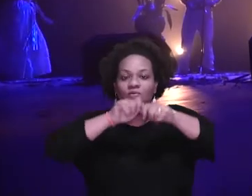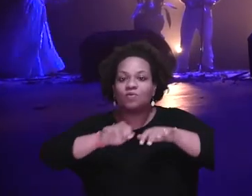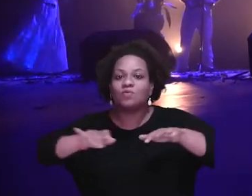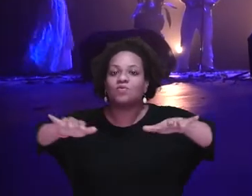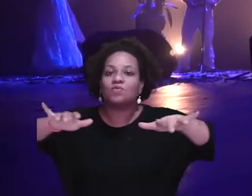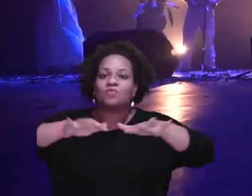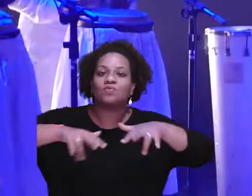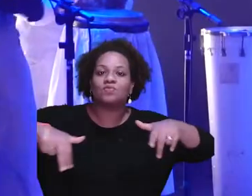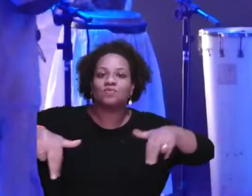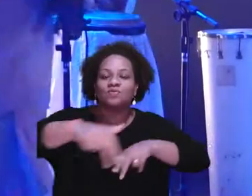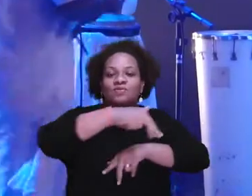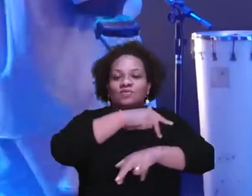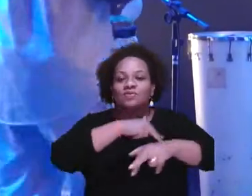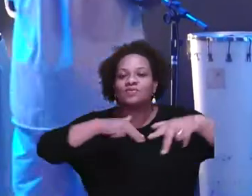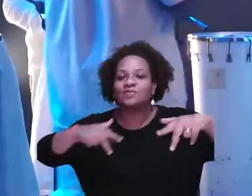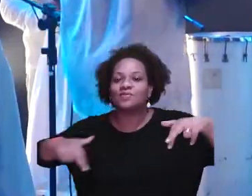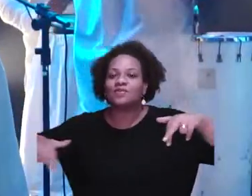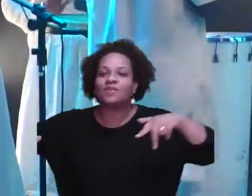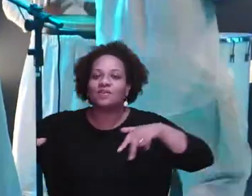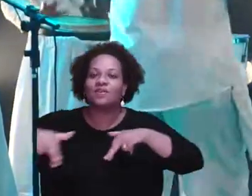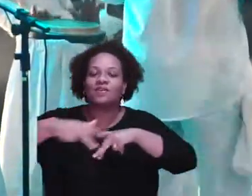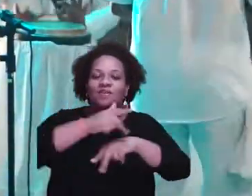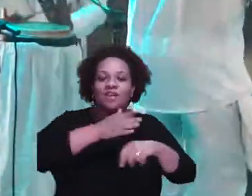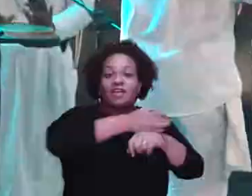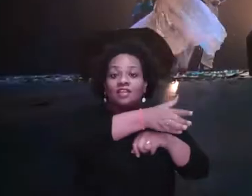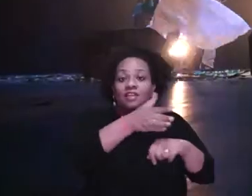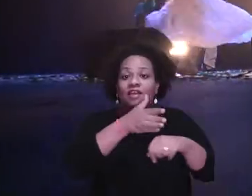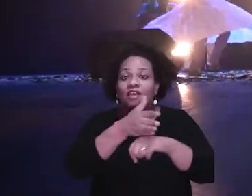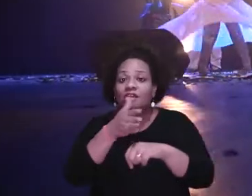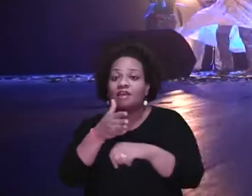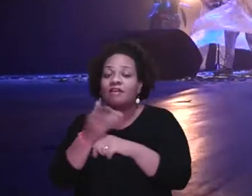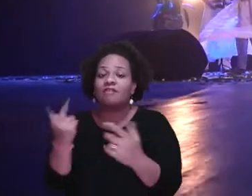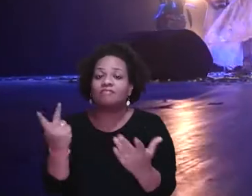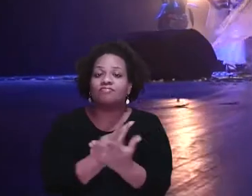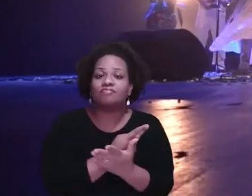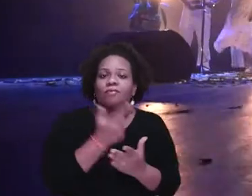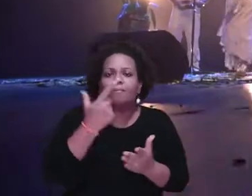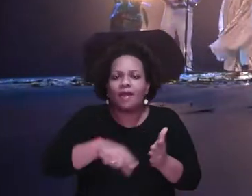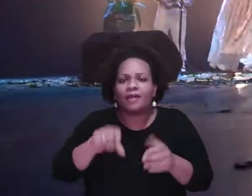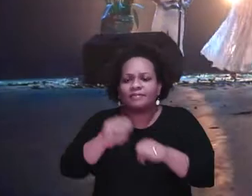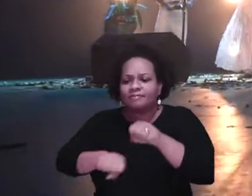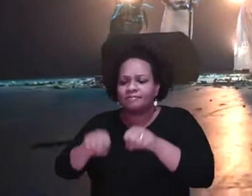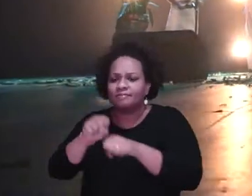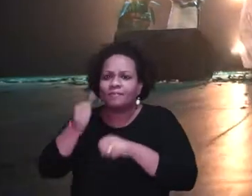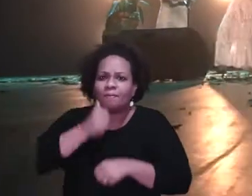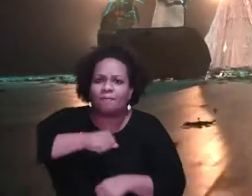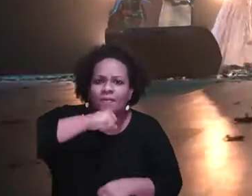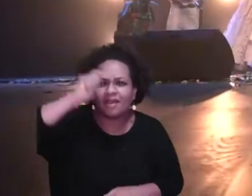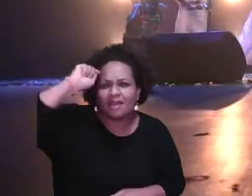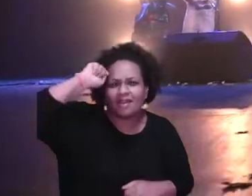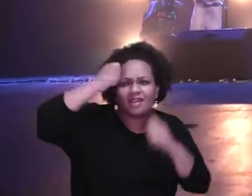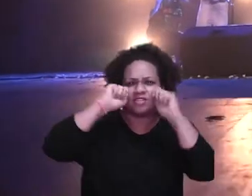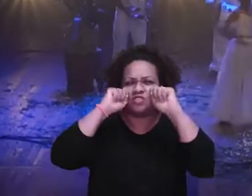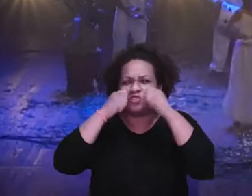Eco e o tio ego entram no prédio estatisticas a tomar